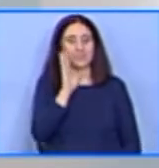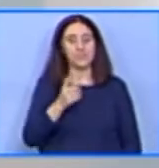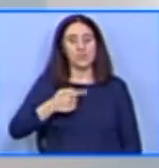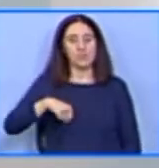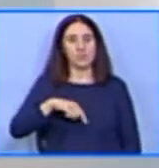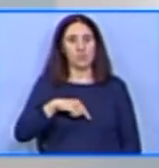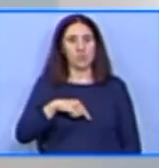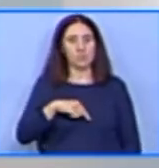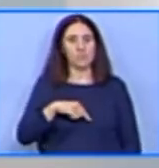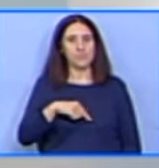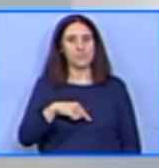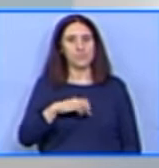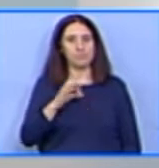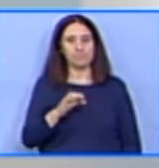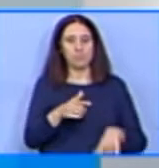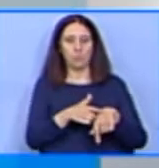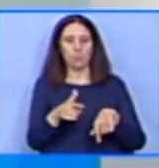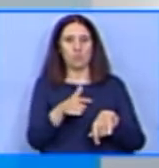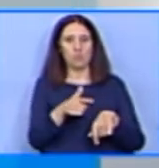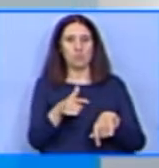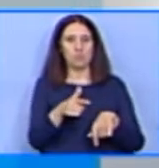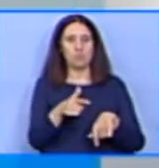estamos numa quadra